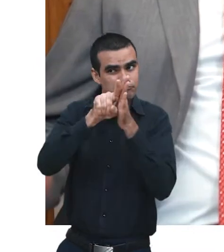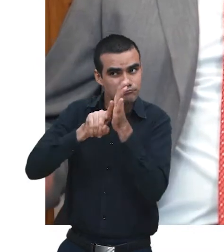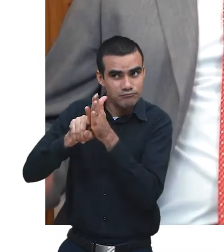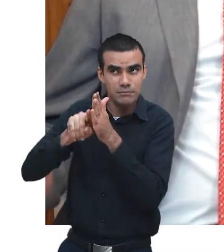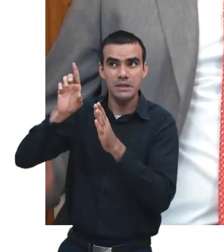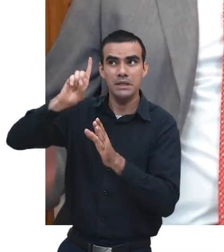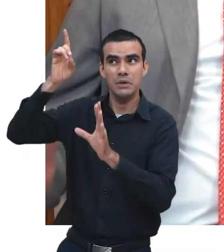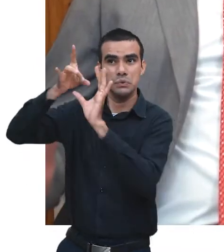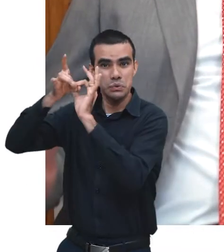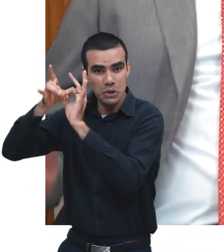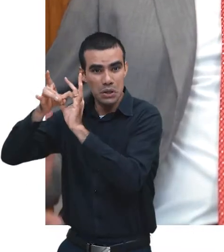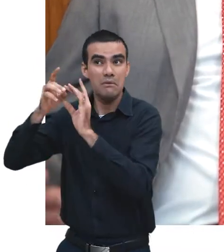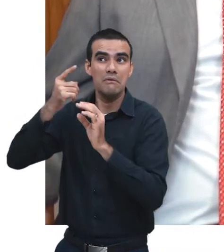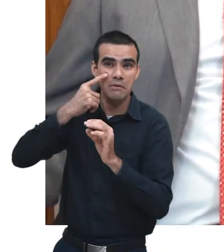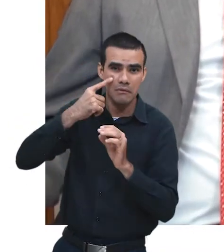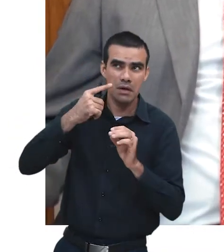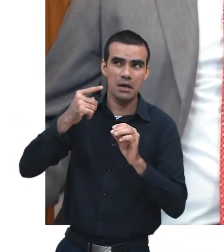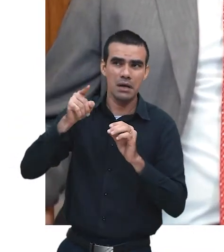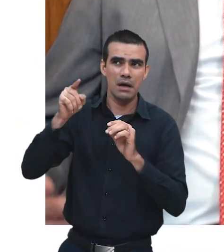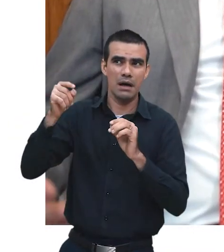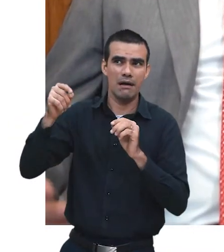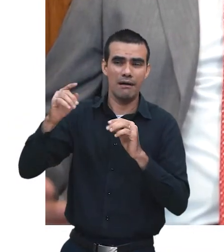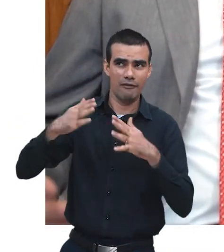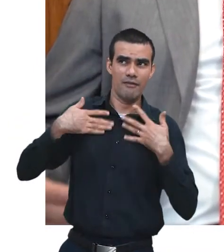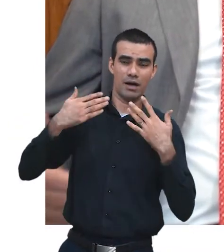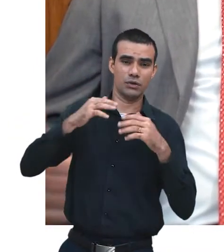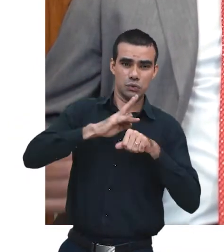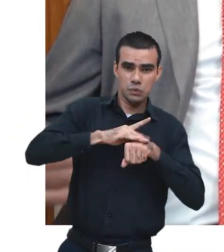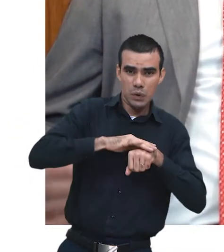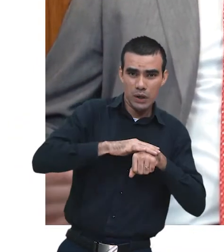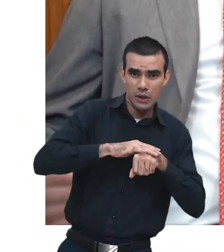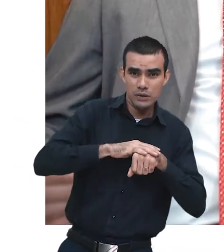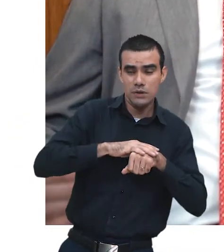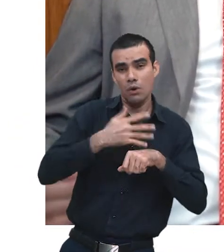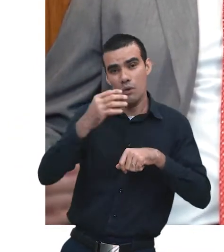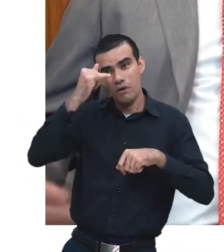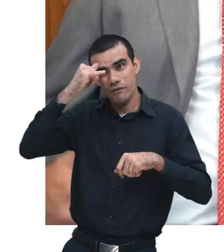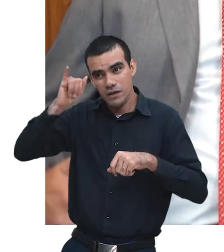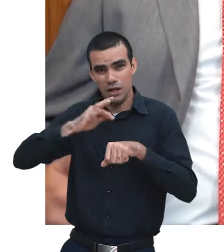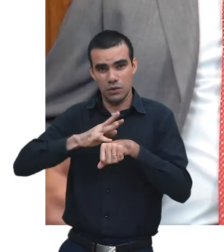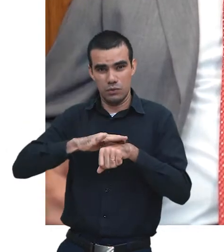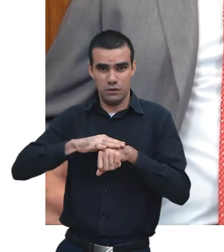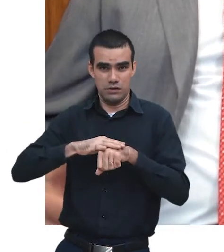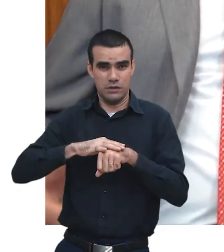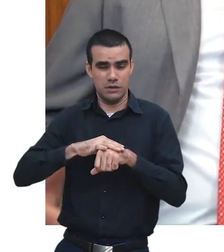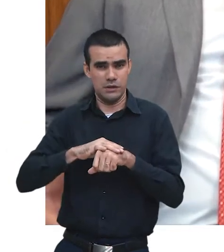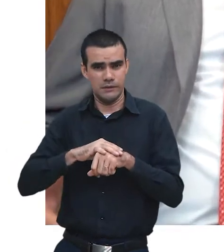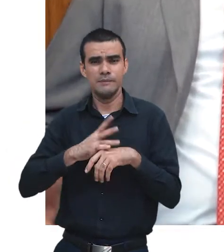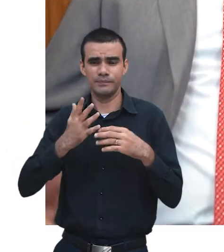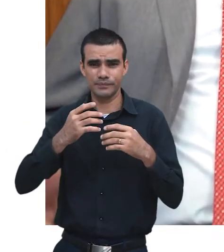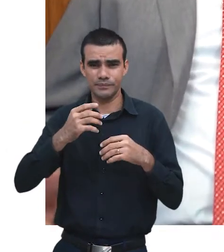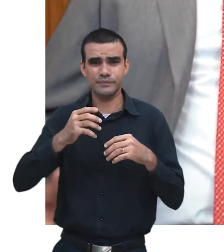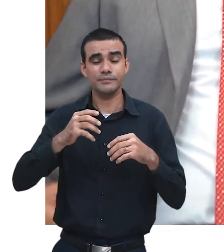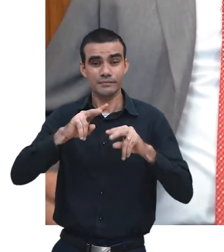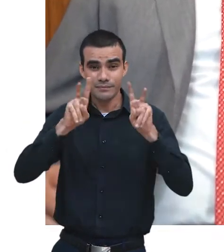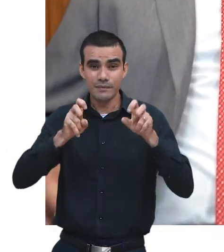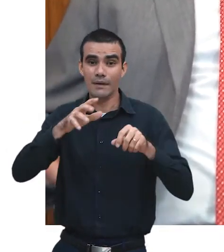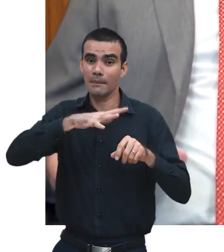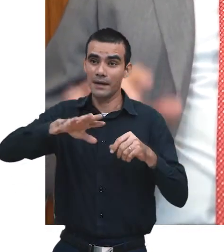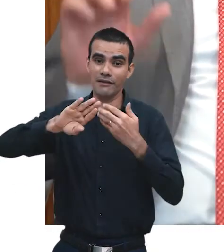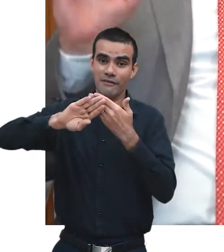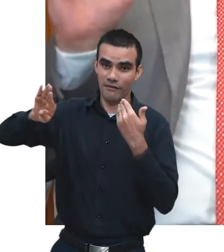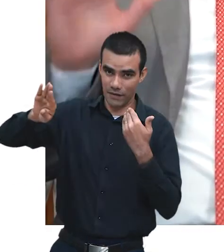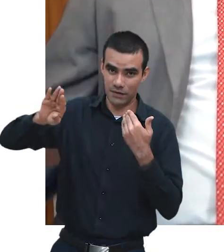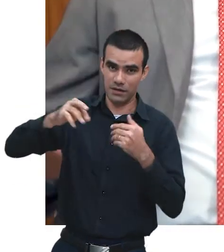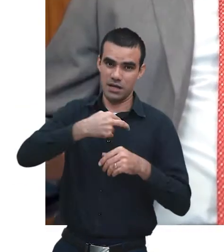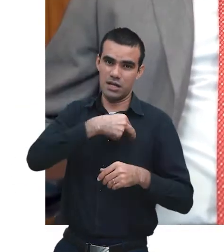investigar a espiritualidade no processo de adoecimento e no processo de evitar o adoecimento. Nessa área, nós temos